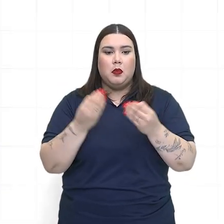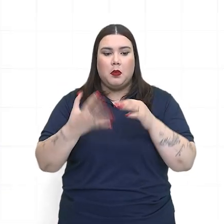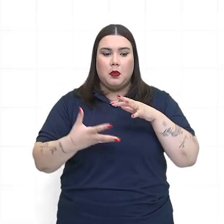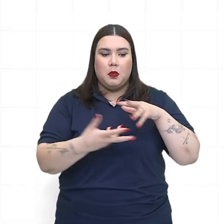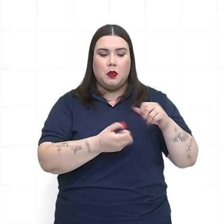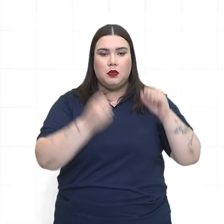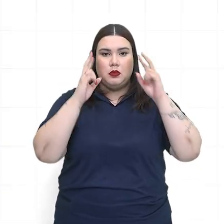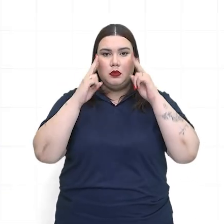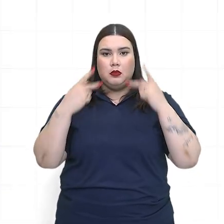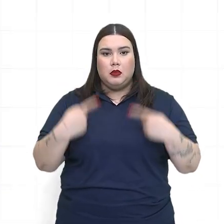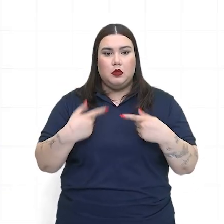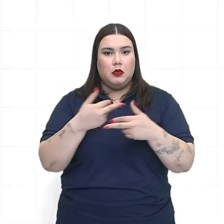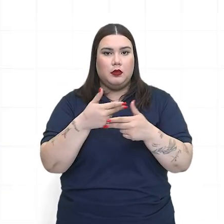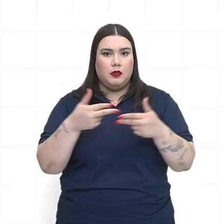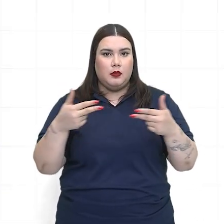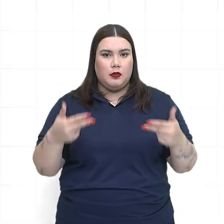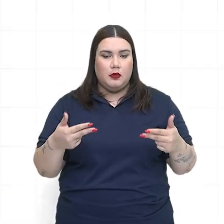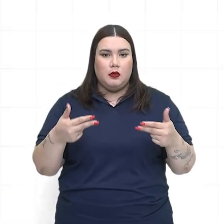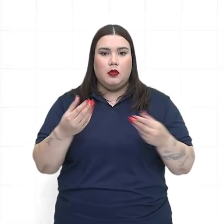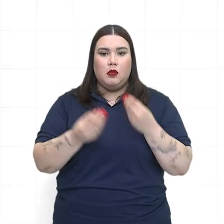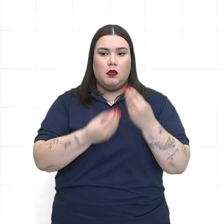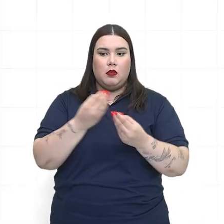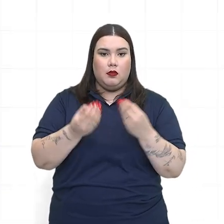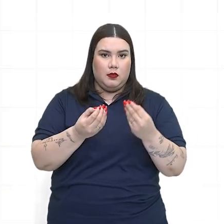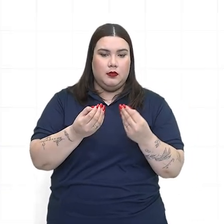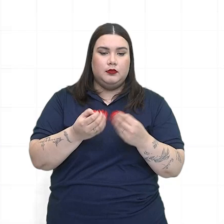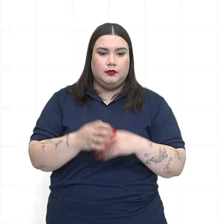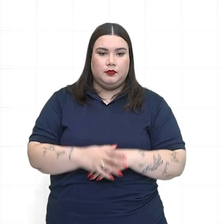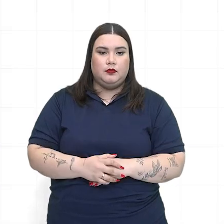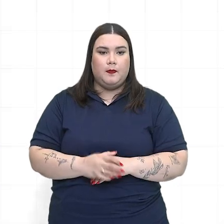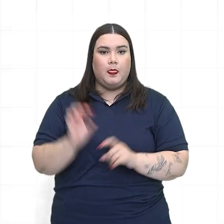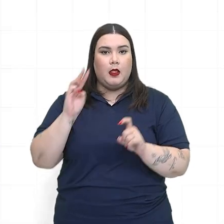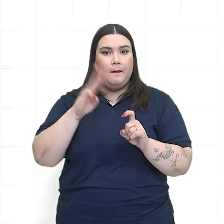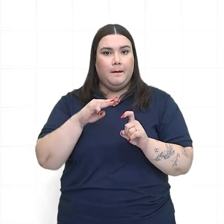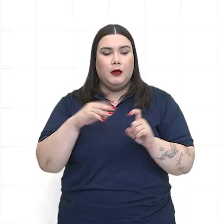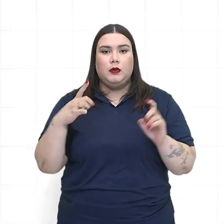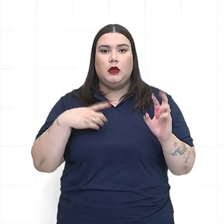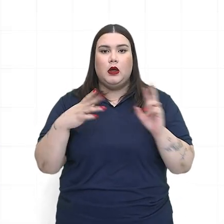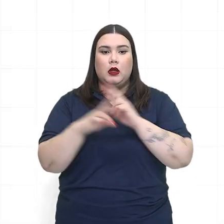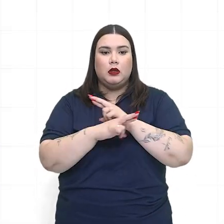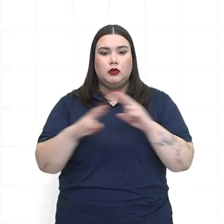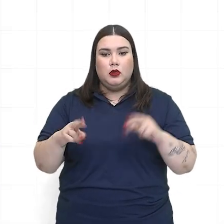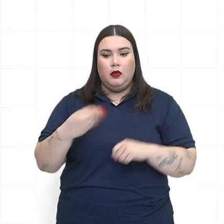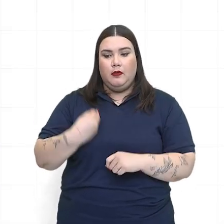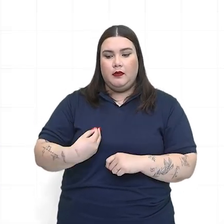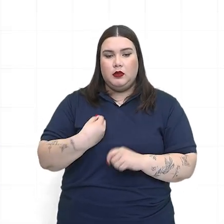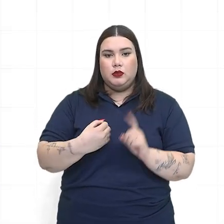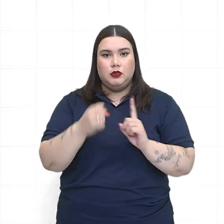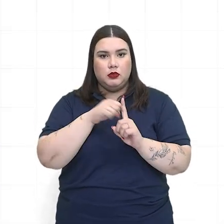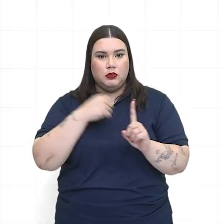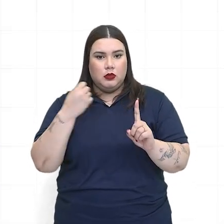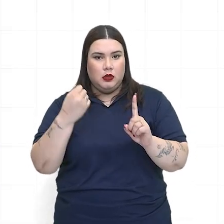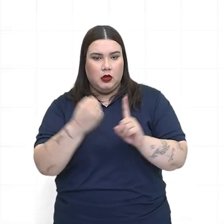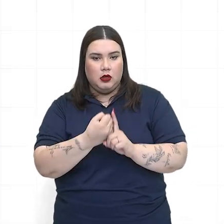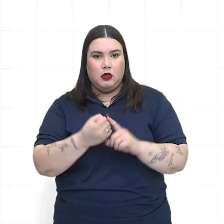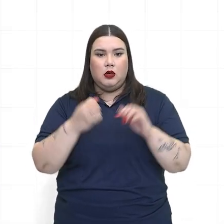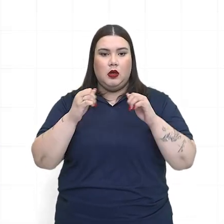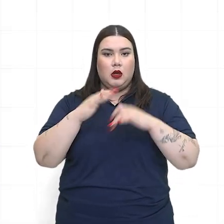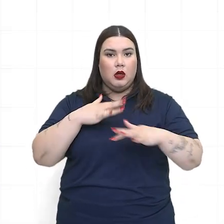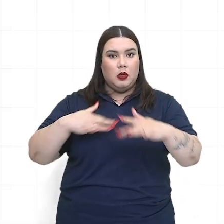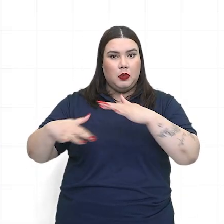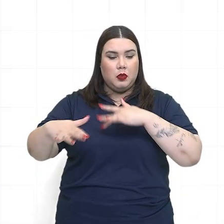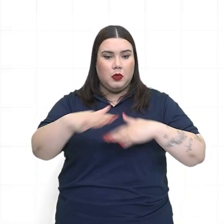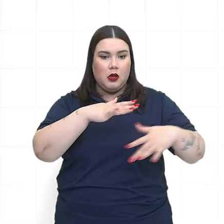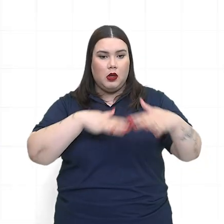e os seres humanos e as coisas vieram a ser como são. Os mitos se relacionam com a vida social, os